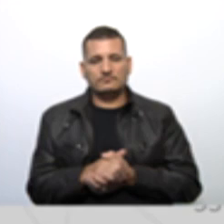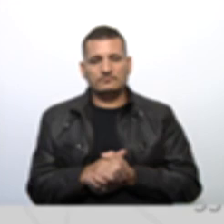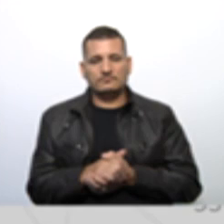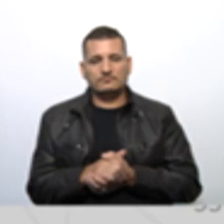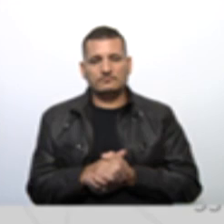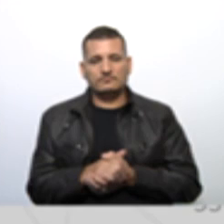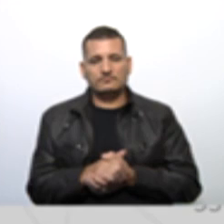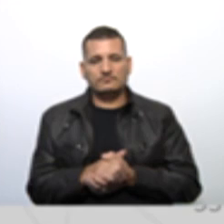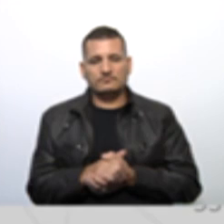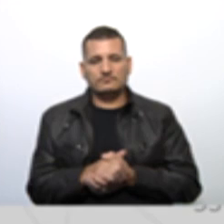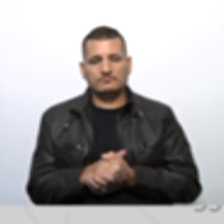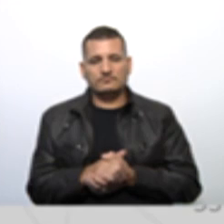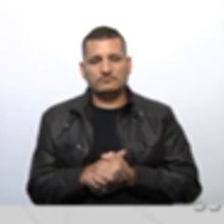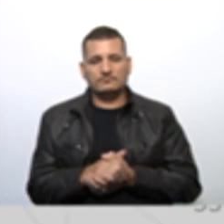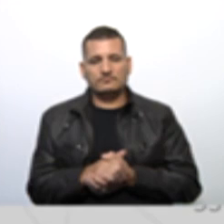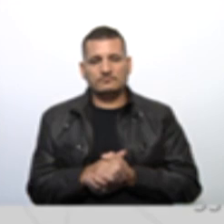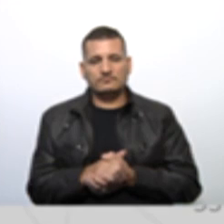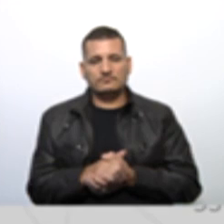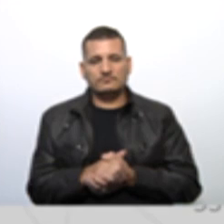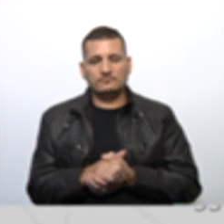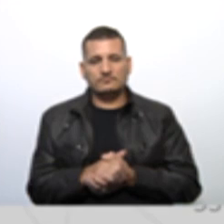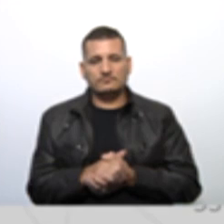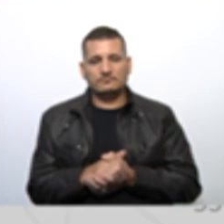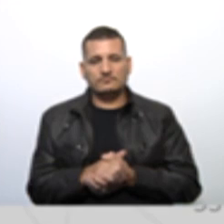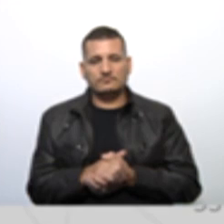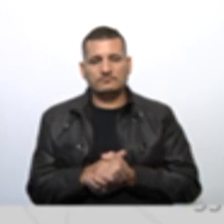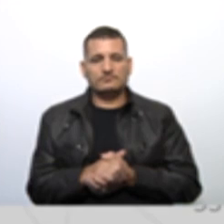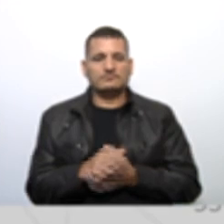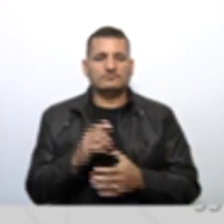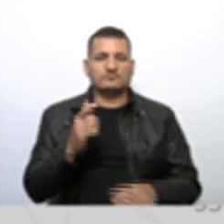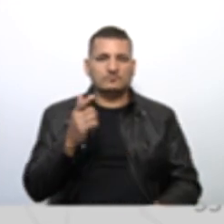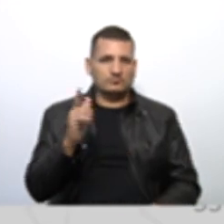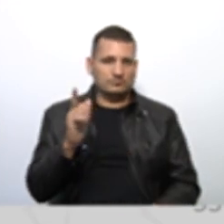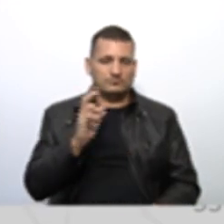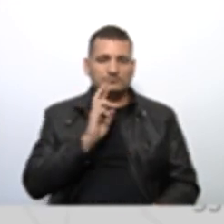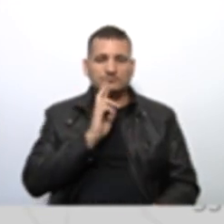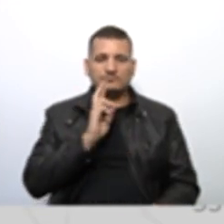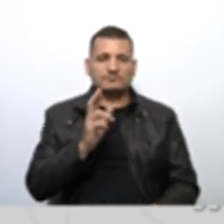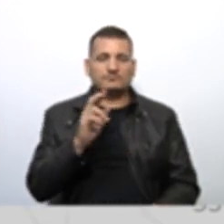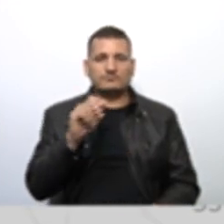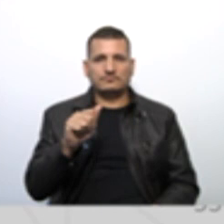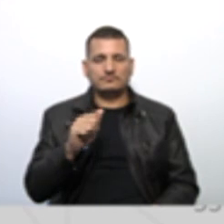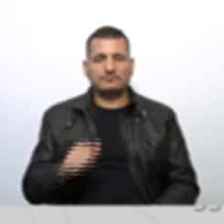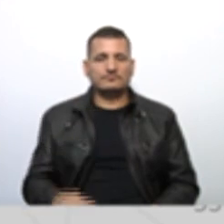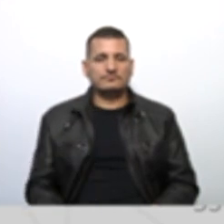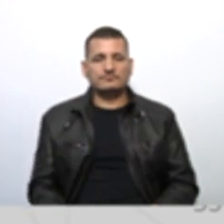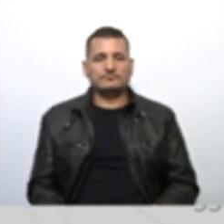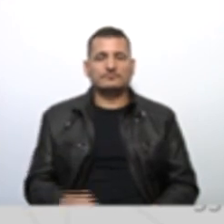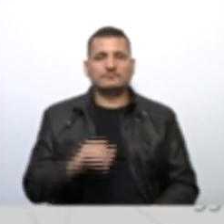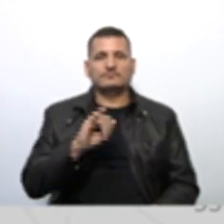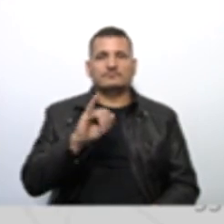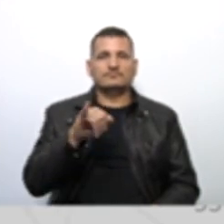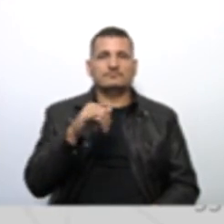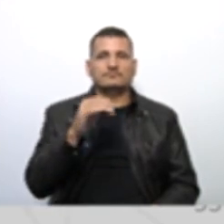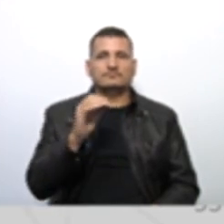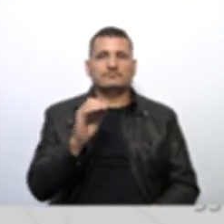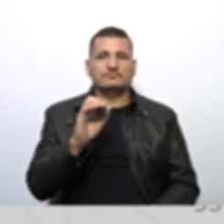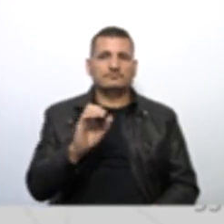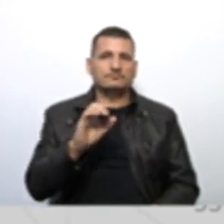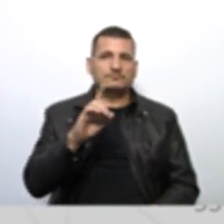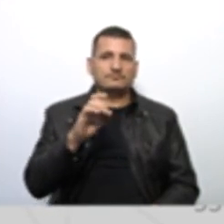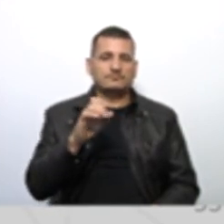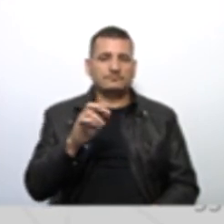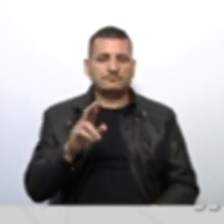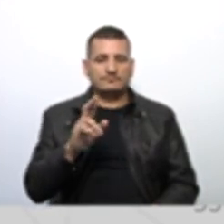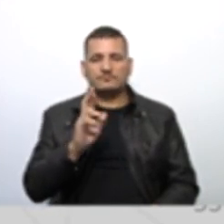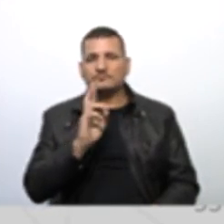O Marcos Santos acompanhou também, dizendo que é a letra A também. O Joéder, lá de Ouro Preto do